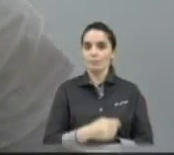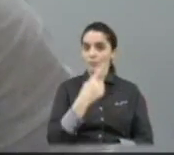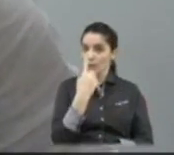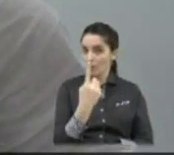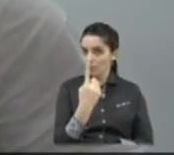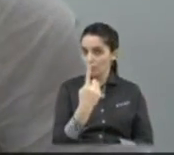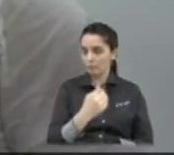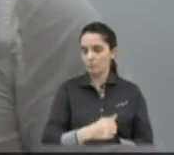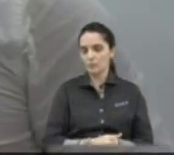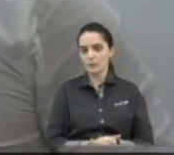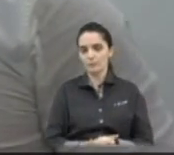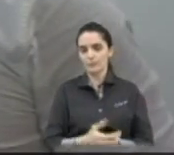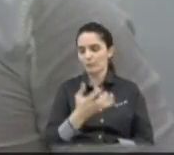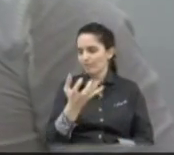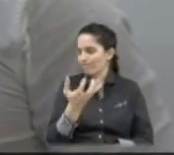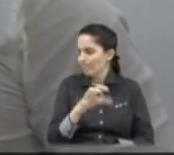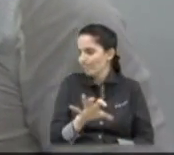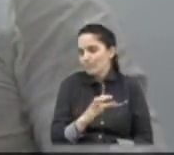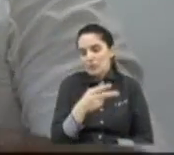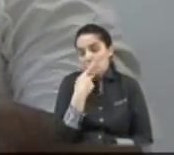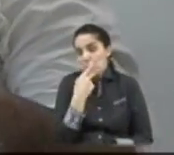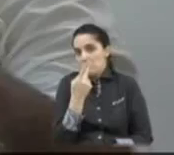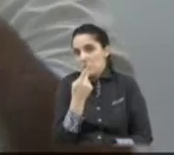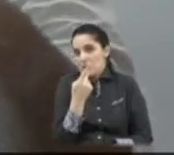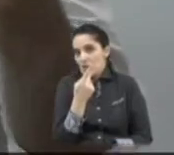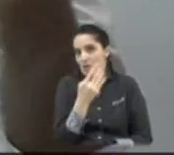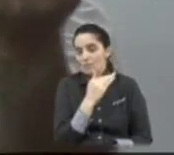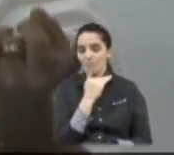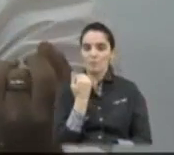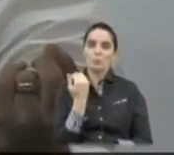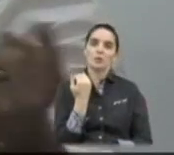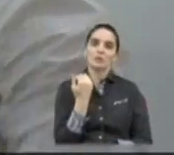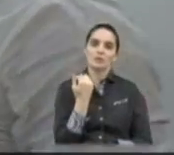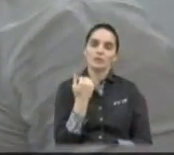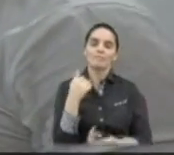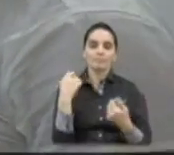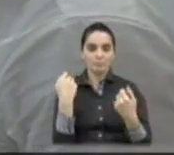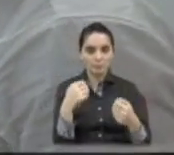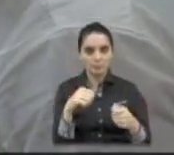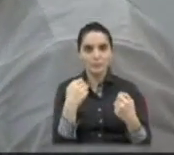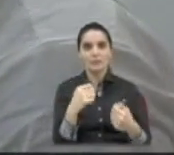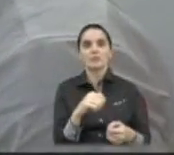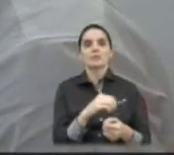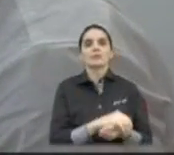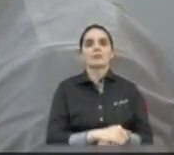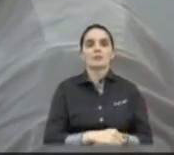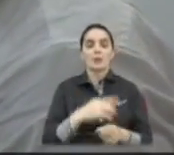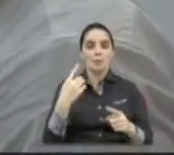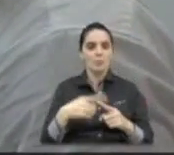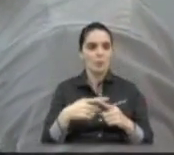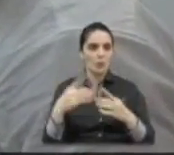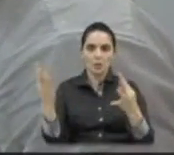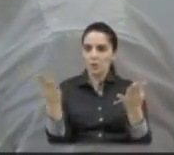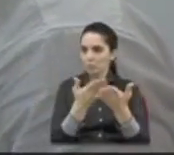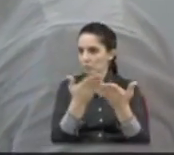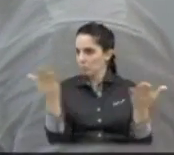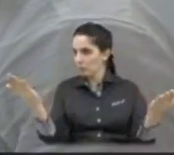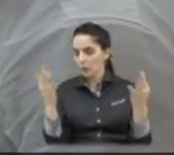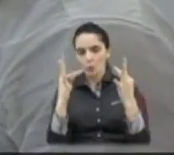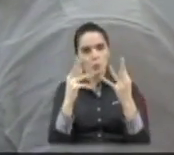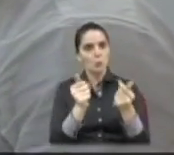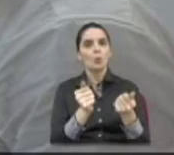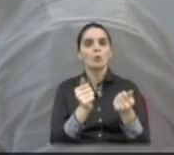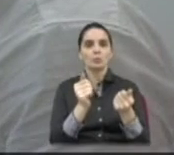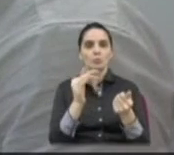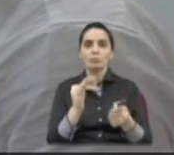não gostamos de discutir, é a morte. Essa senhora inevitável, que virá buscar todos nós, e que por alguma razão